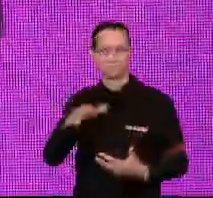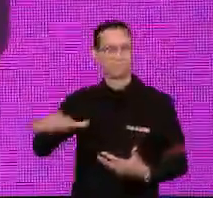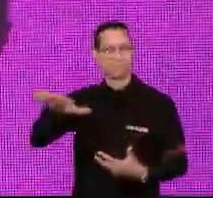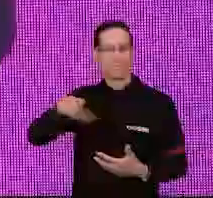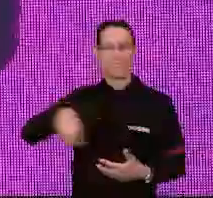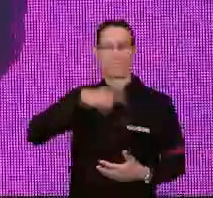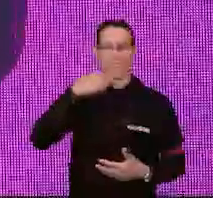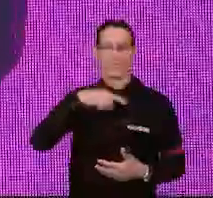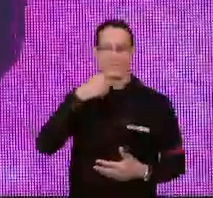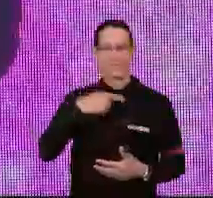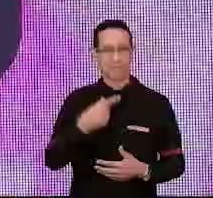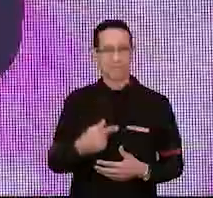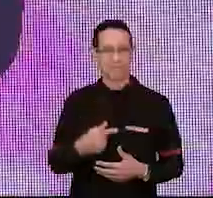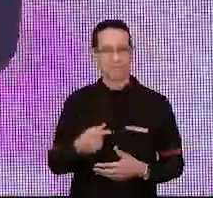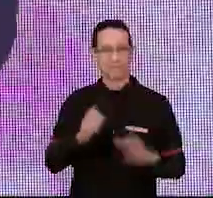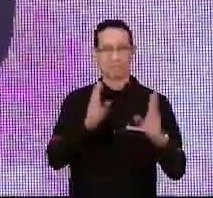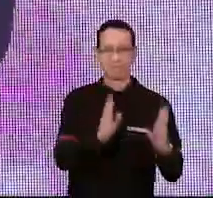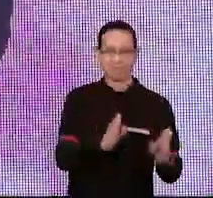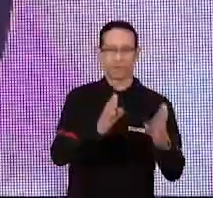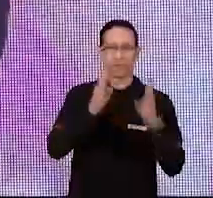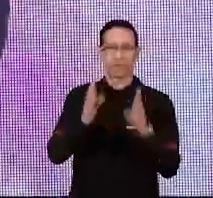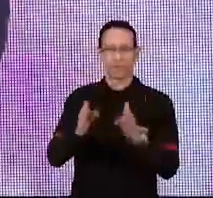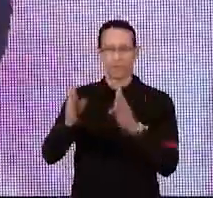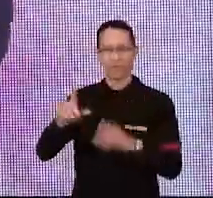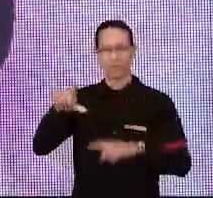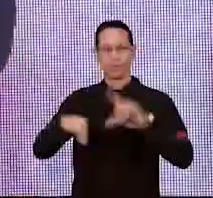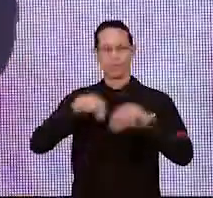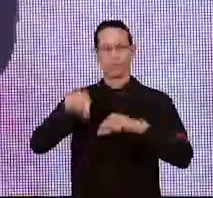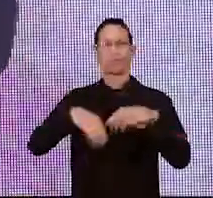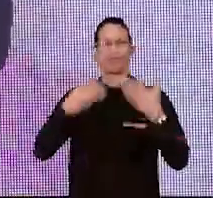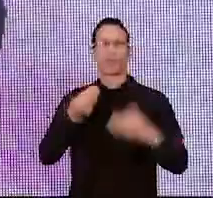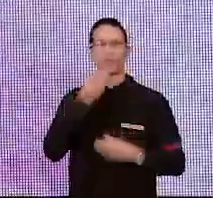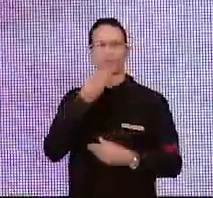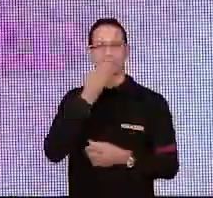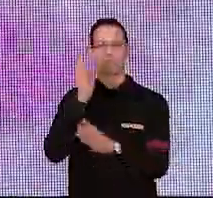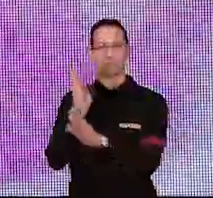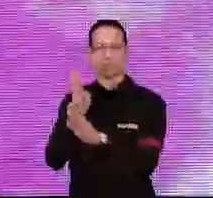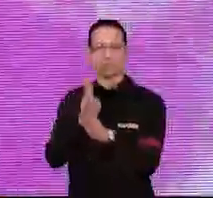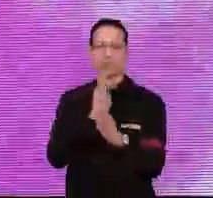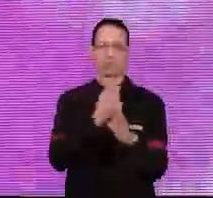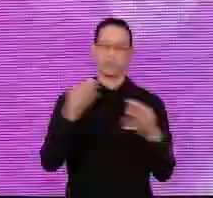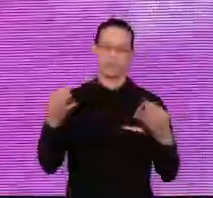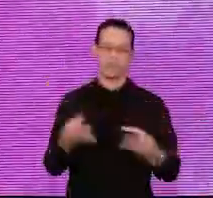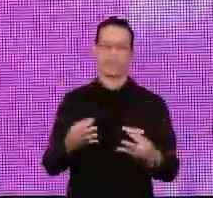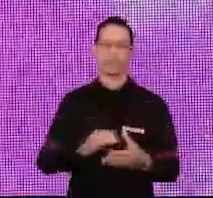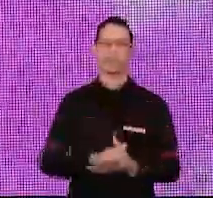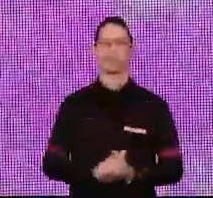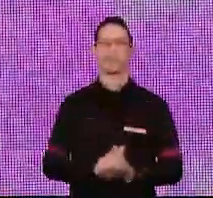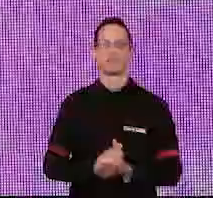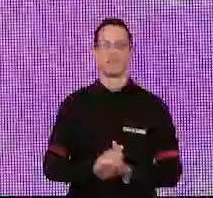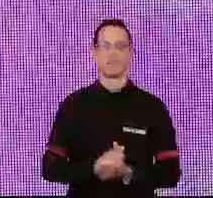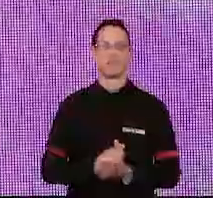está optando em cada momento para escolher os exames que vão nos levar a um diagnóstico mais preciso.